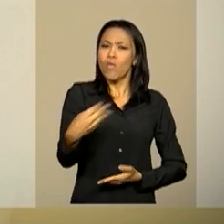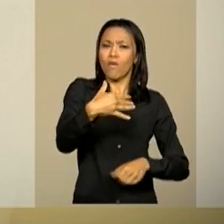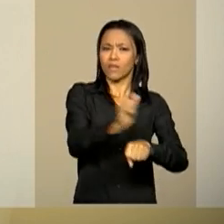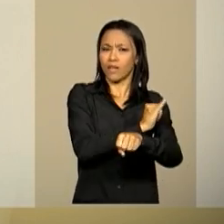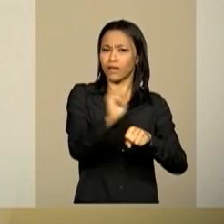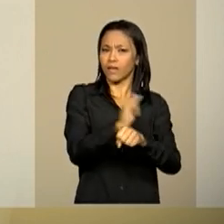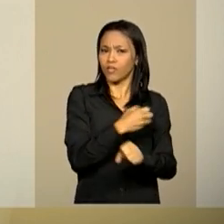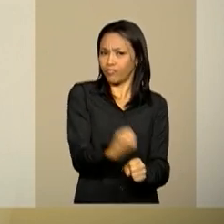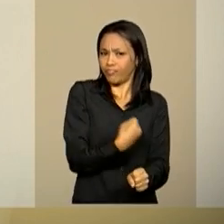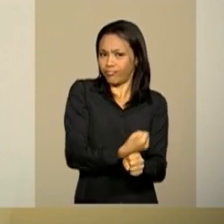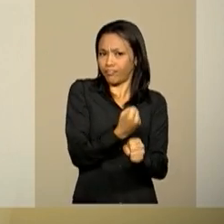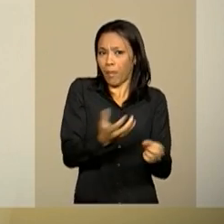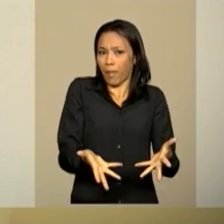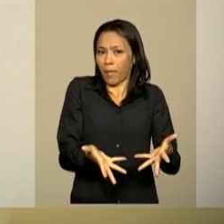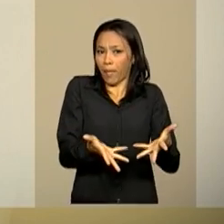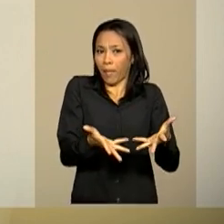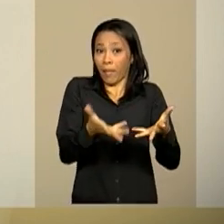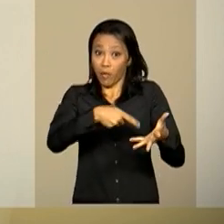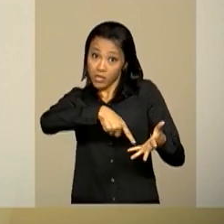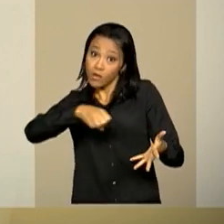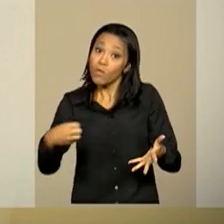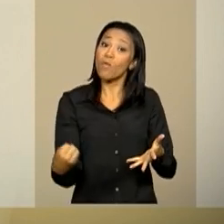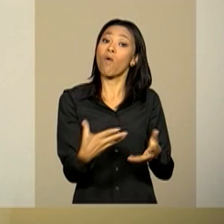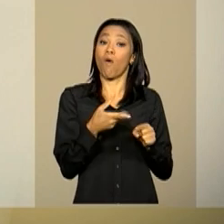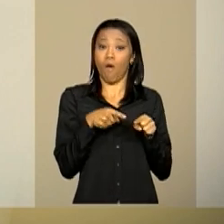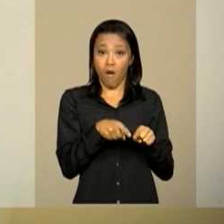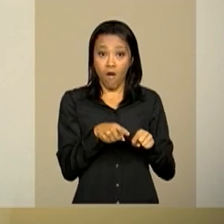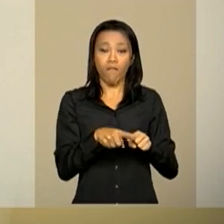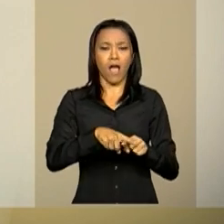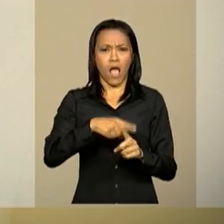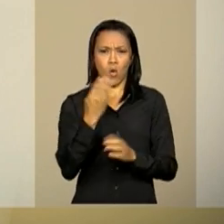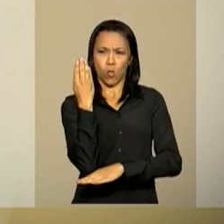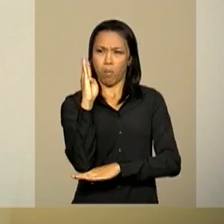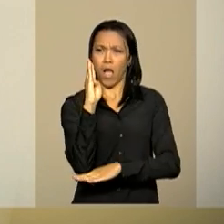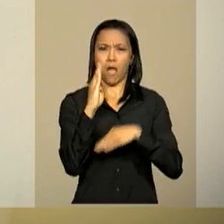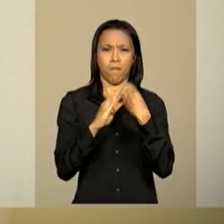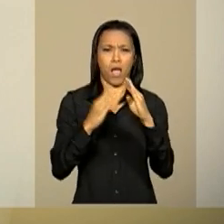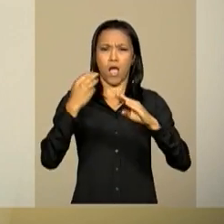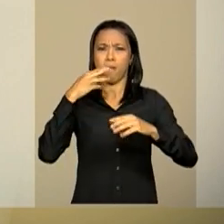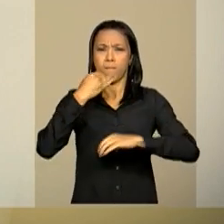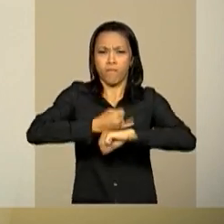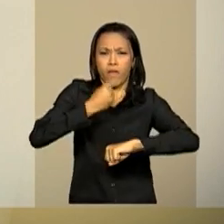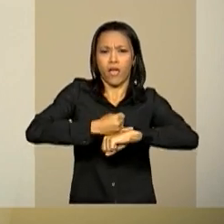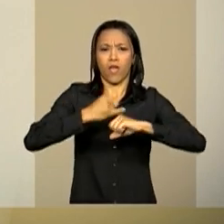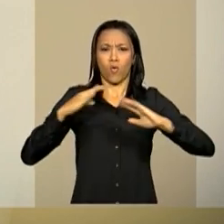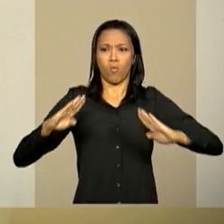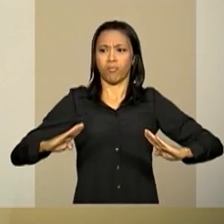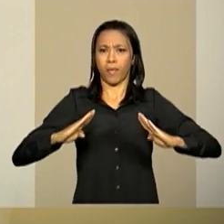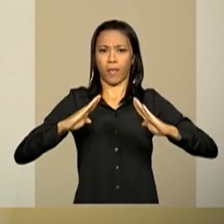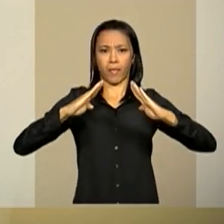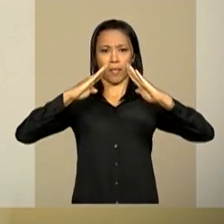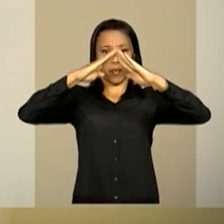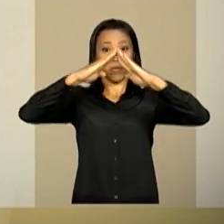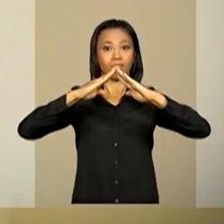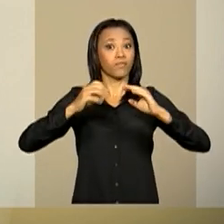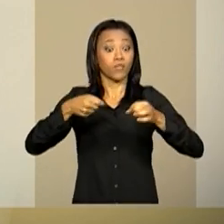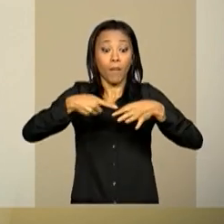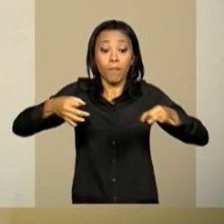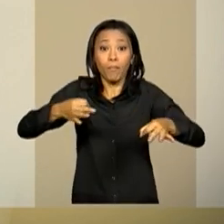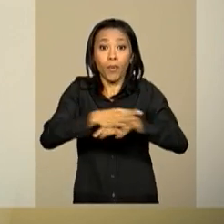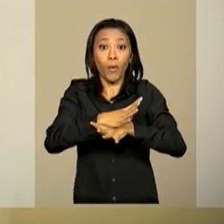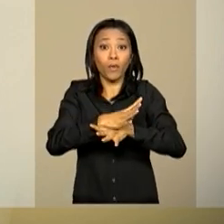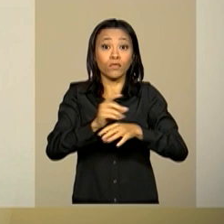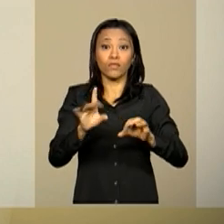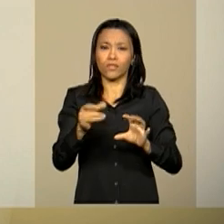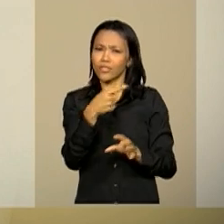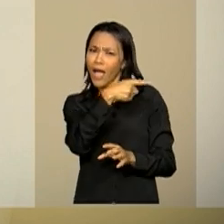construtivo com essa nova forma de construir as estruturas Luciano e os acabamentos do prédio vem prontos lá